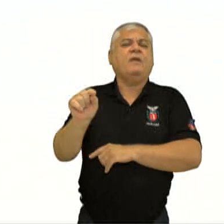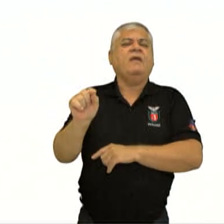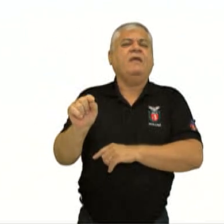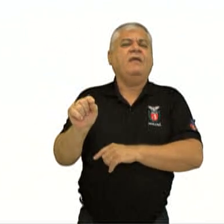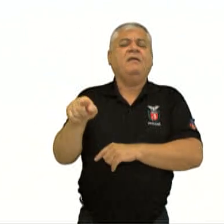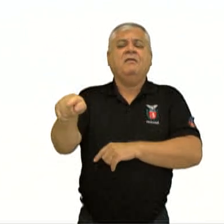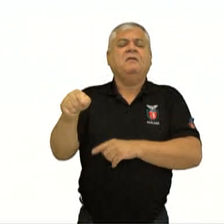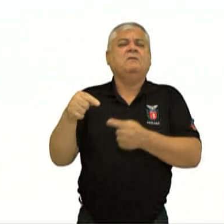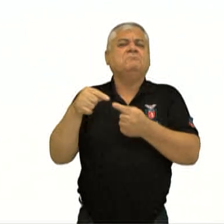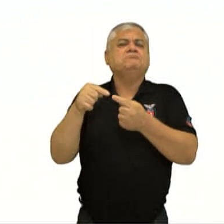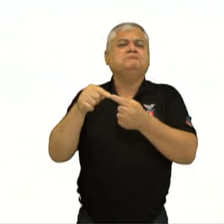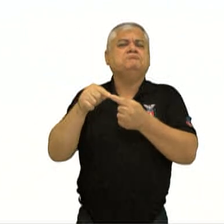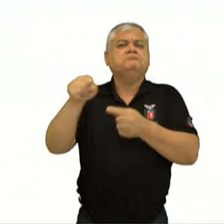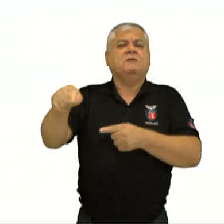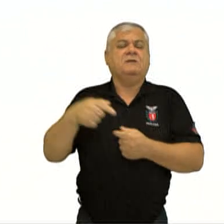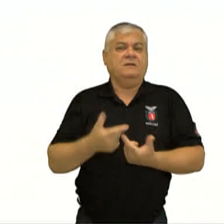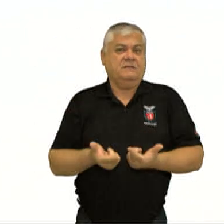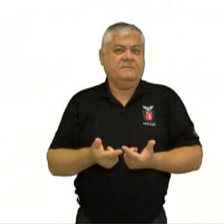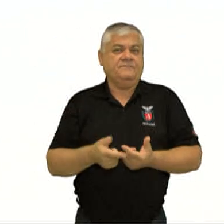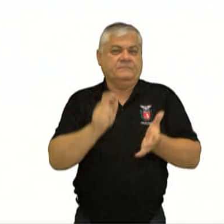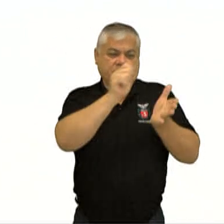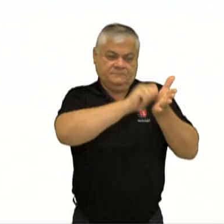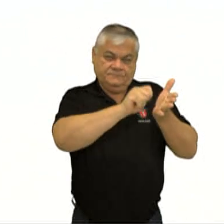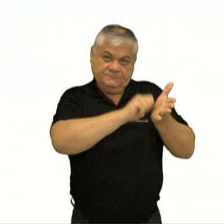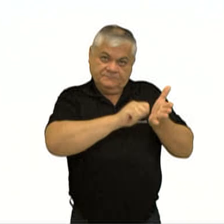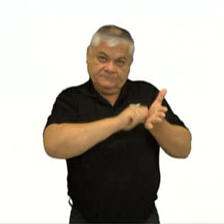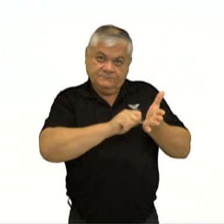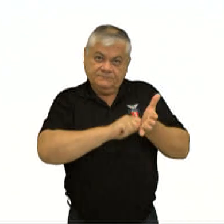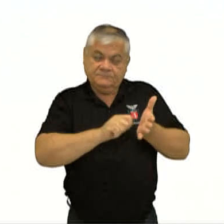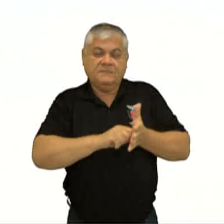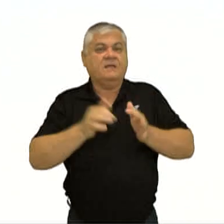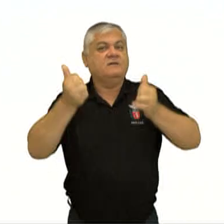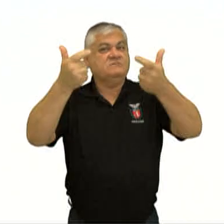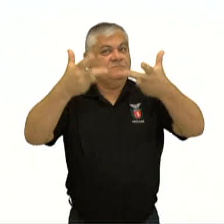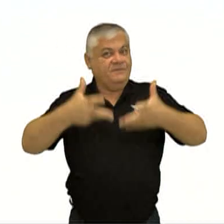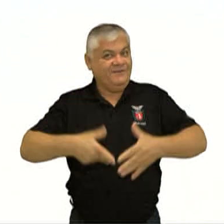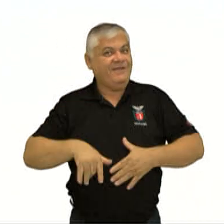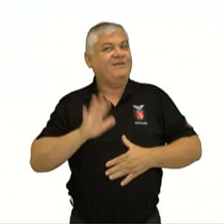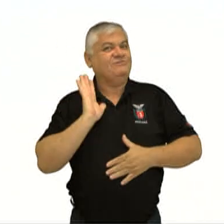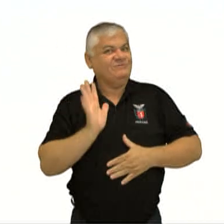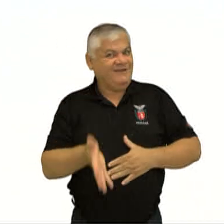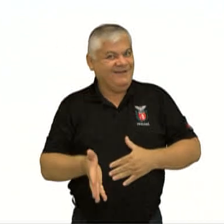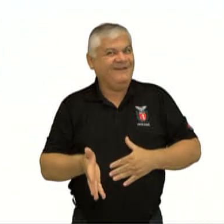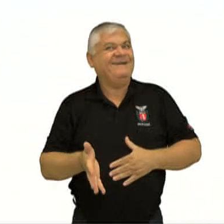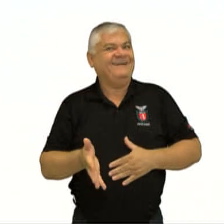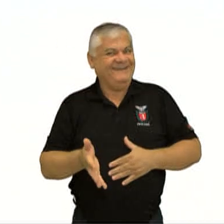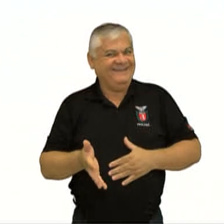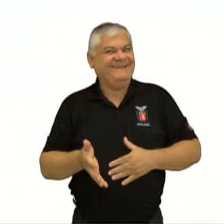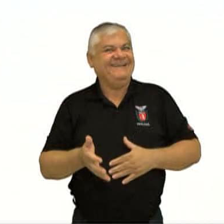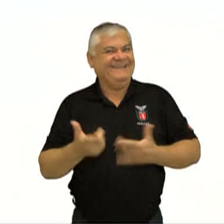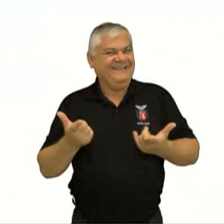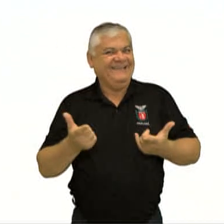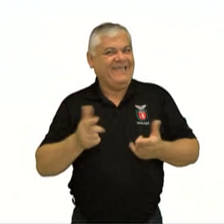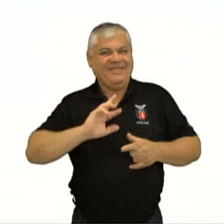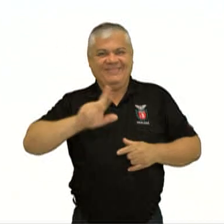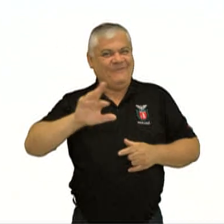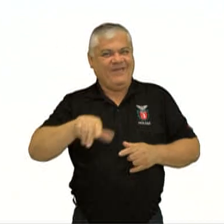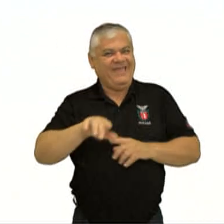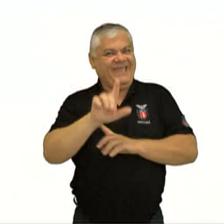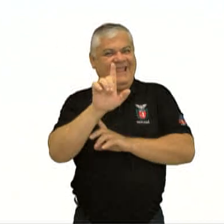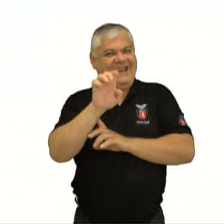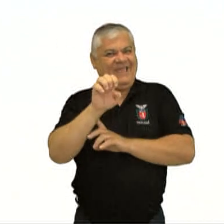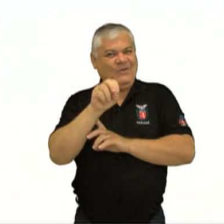função? Escreve um pouquinho no caderno. Falei desse personagem. Não é Leonardo da